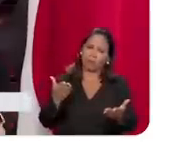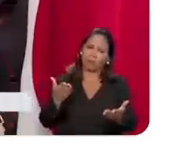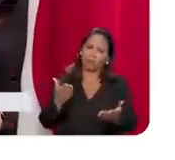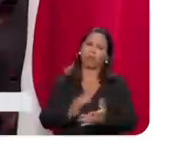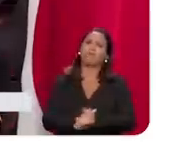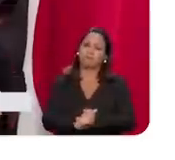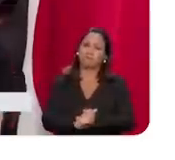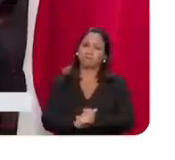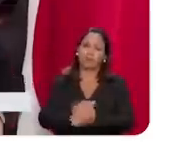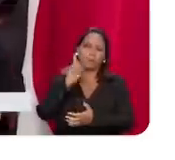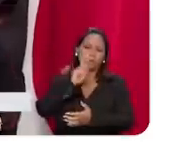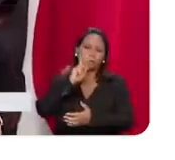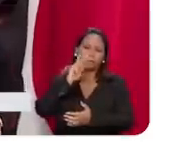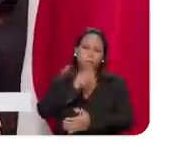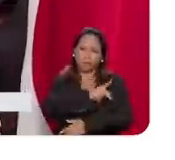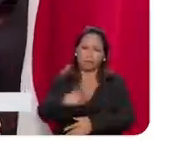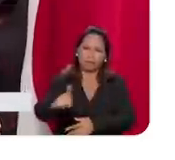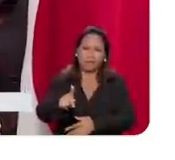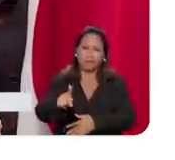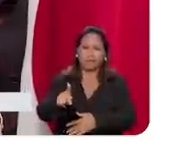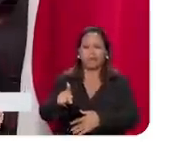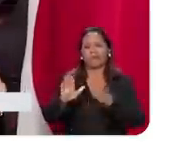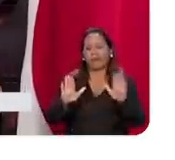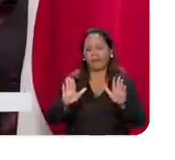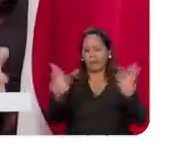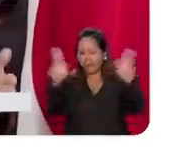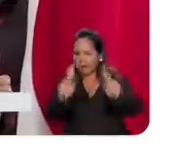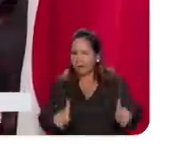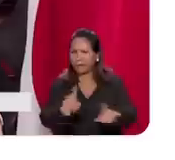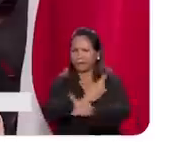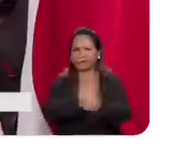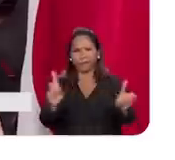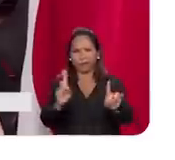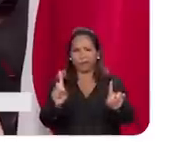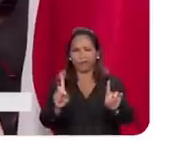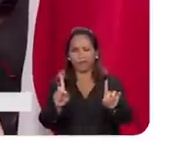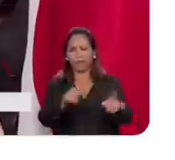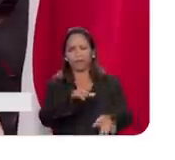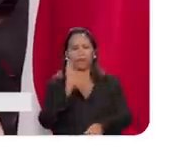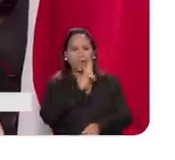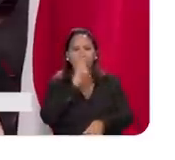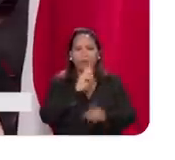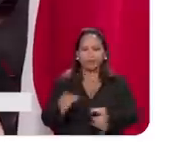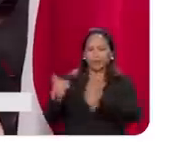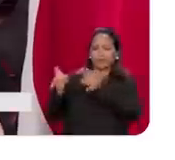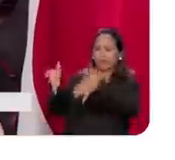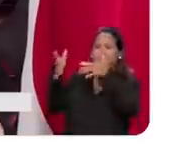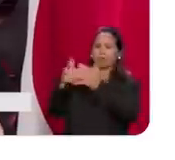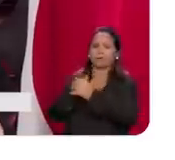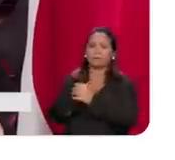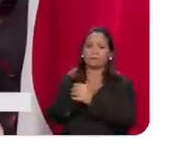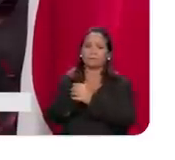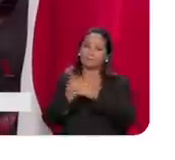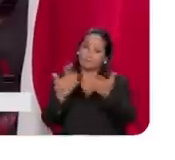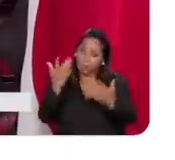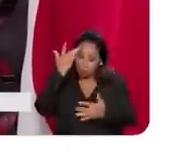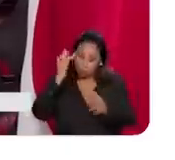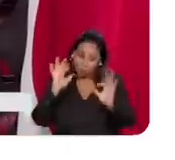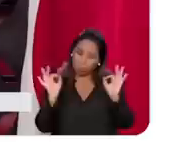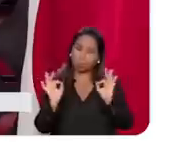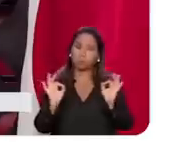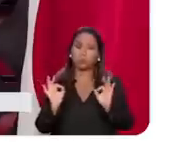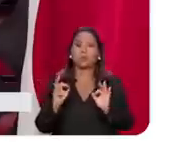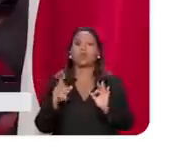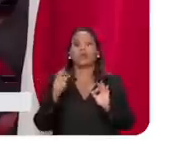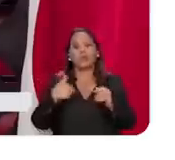nessa não caia nisso não então o que eu falo é que o Brasil tinha que ter no mínimo uma imparcialidade